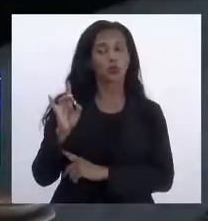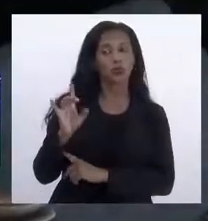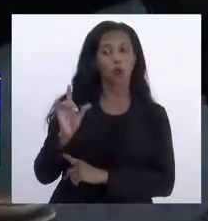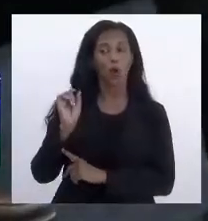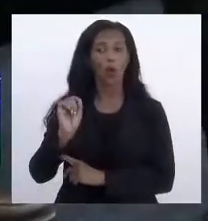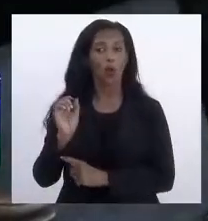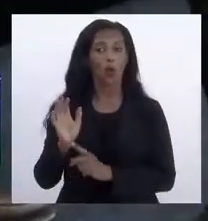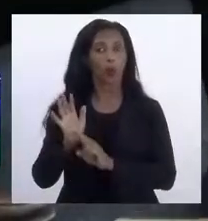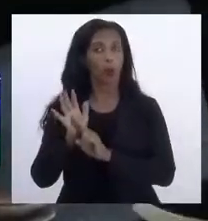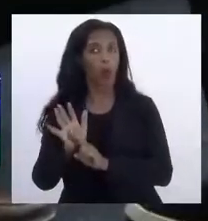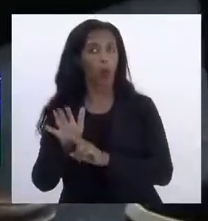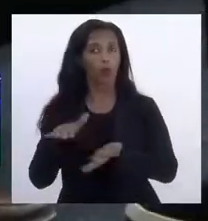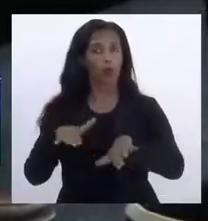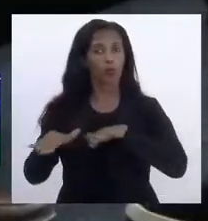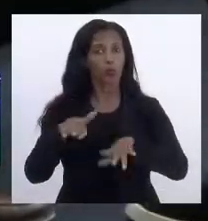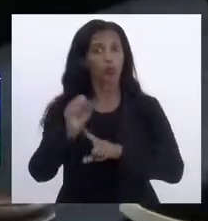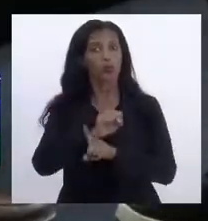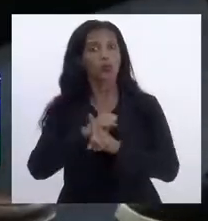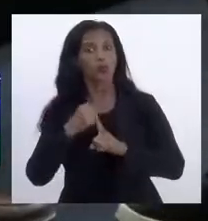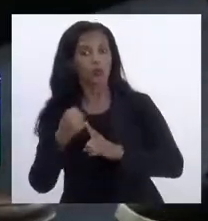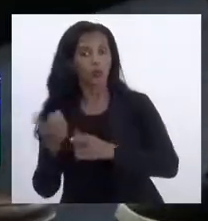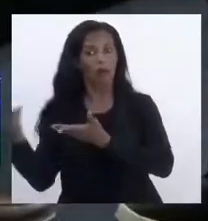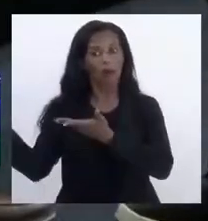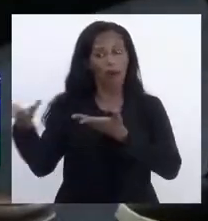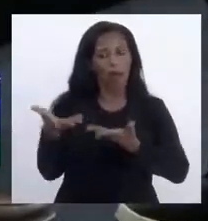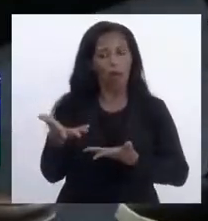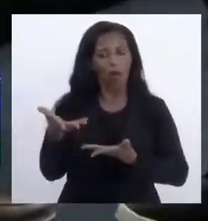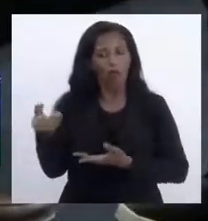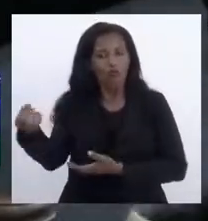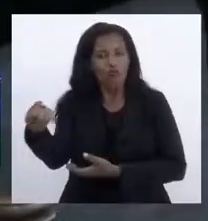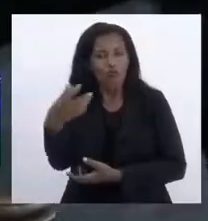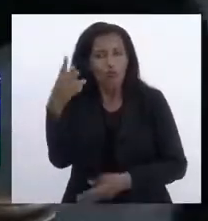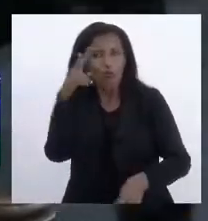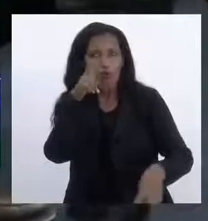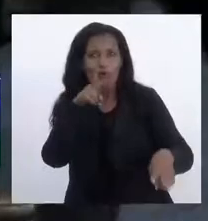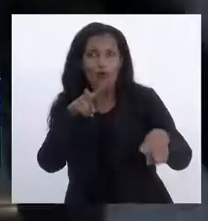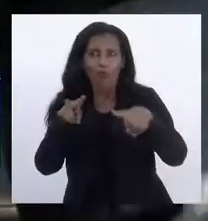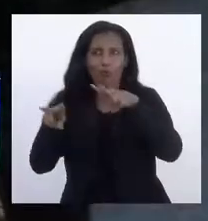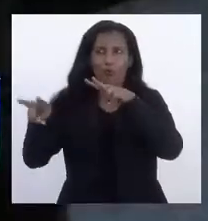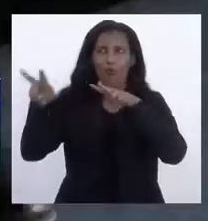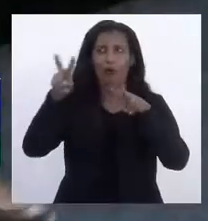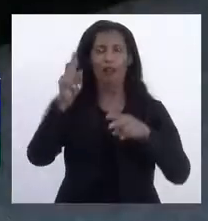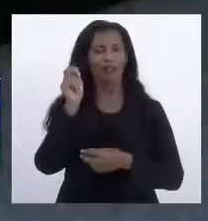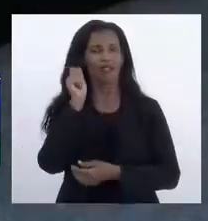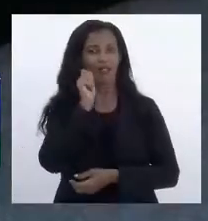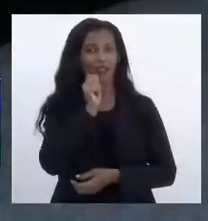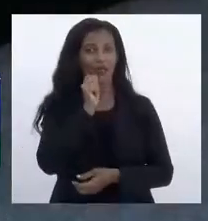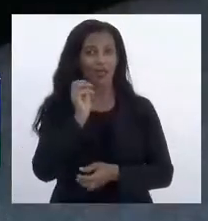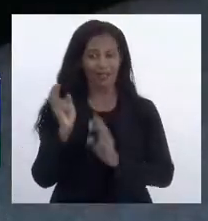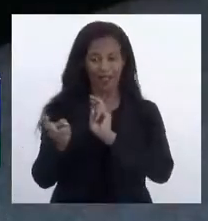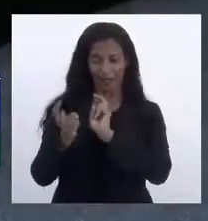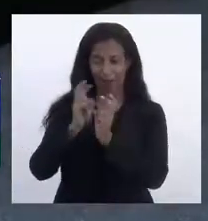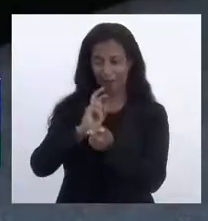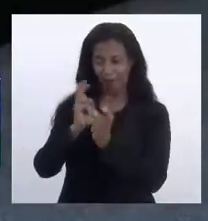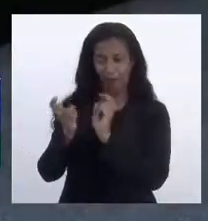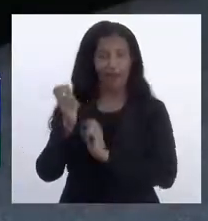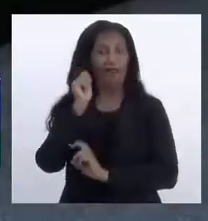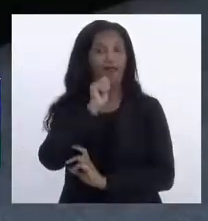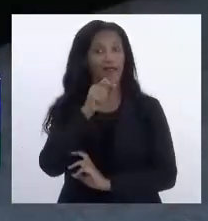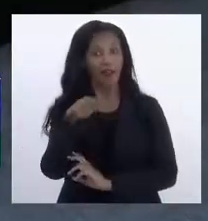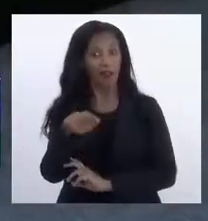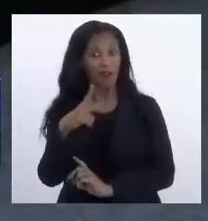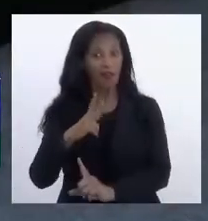ela representa no movimento social, e quero trazer um novo olhar, o olhar das mulheres que estão na capoeira, das mulheres